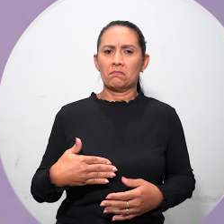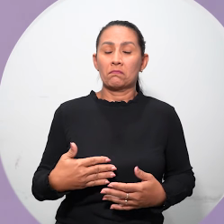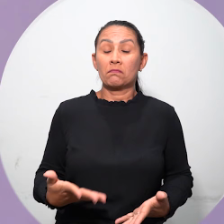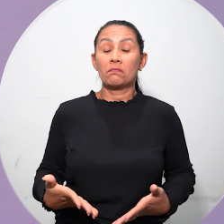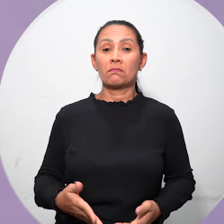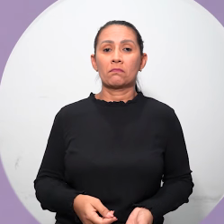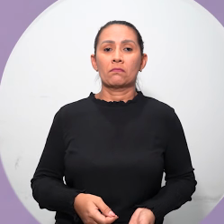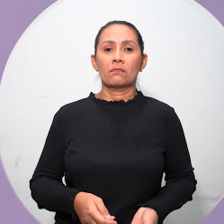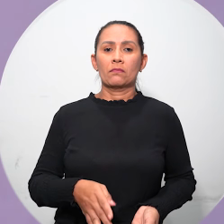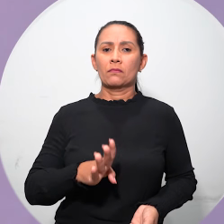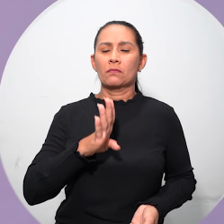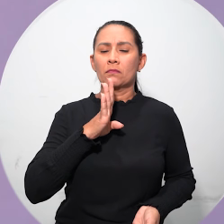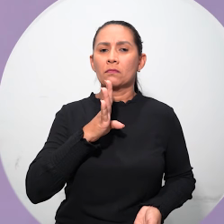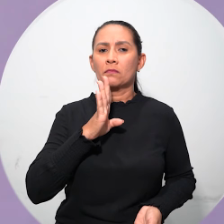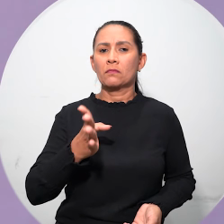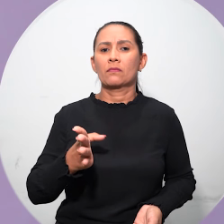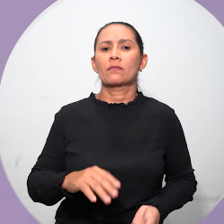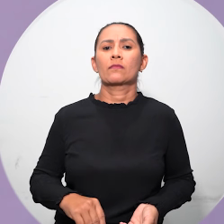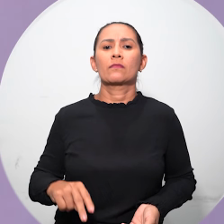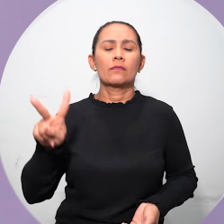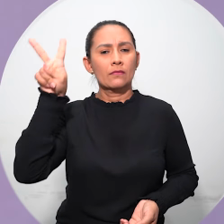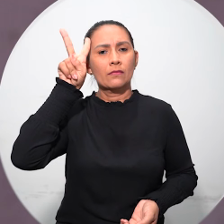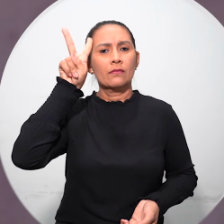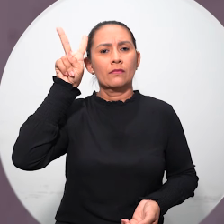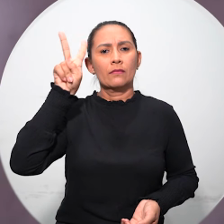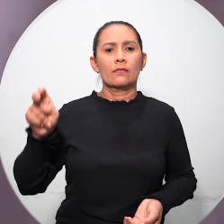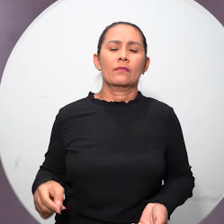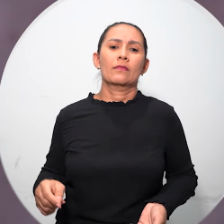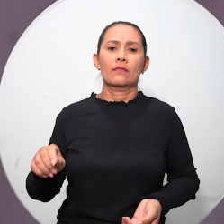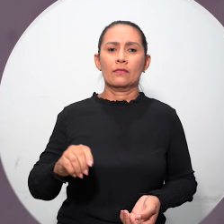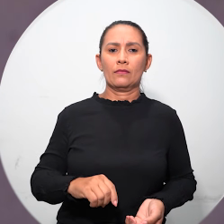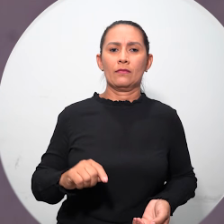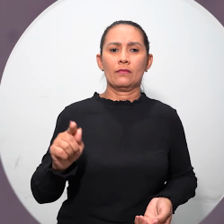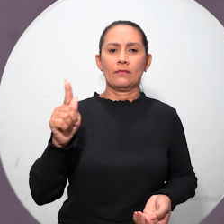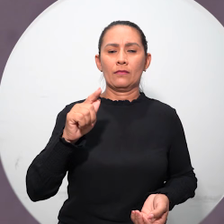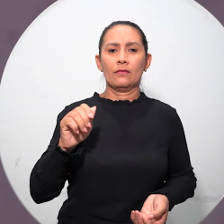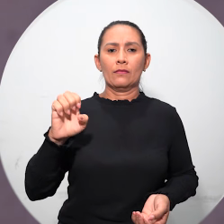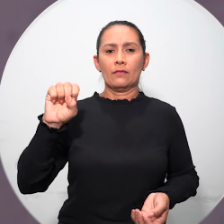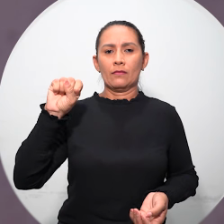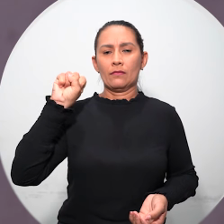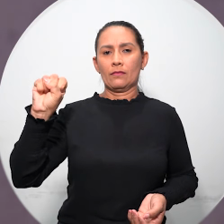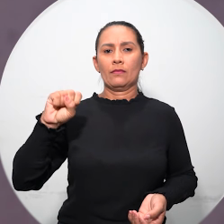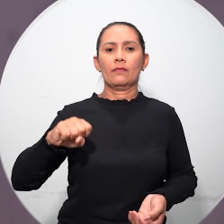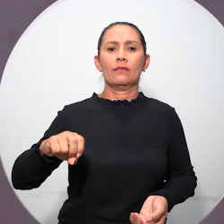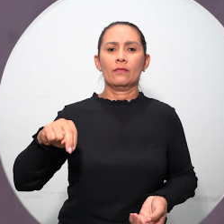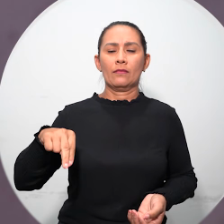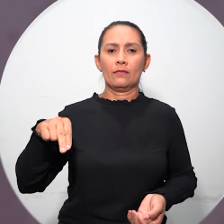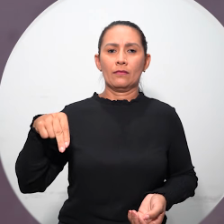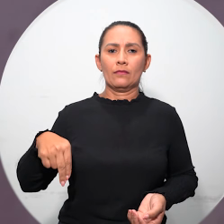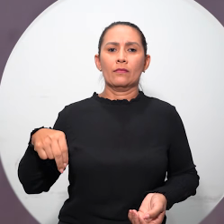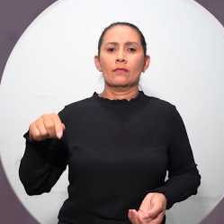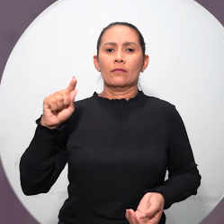gigante. Nesse tempo, Ave Maria, curiosidade de todo mundo, com essa roda gigante. Eu nunca tive coragem de andar, né? De subir, mas sempre